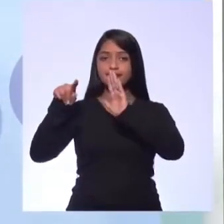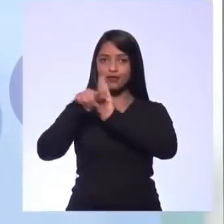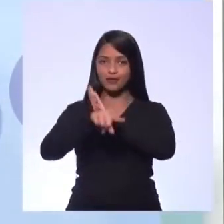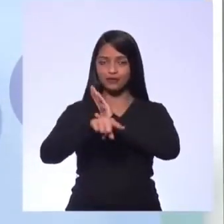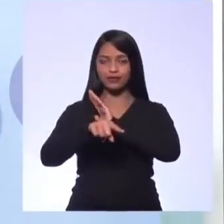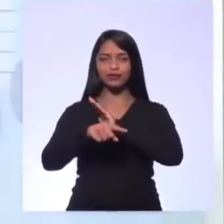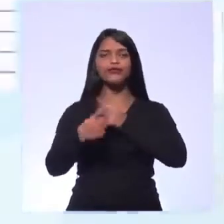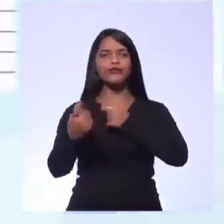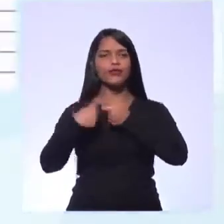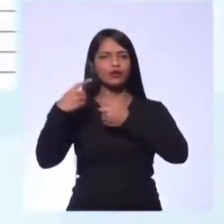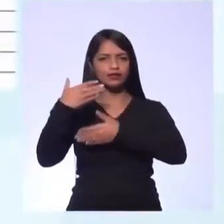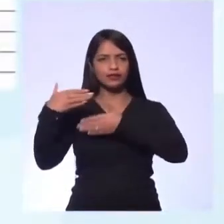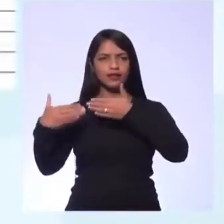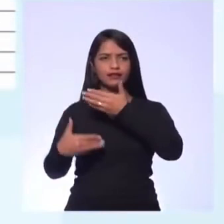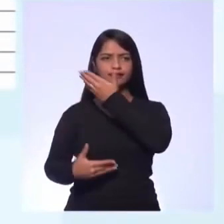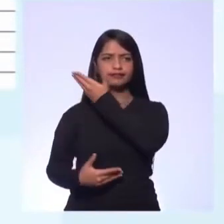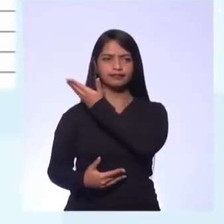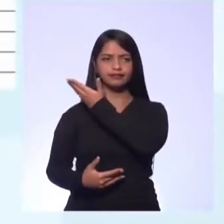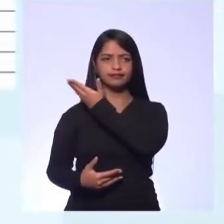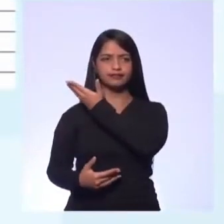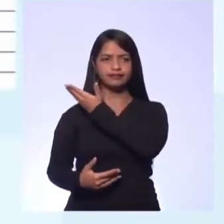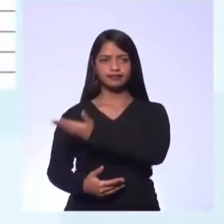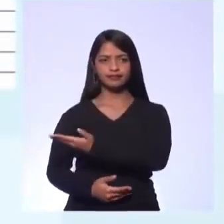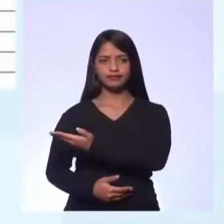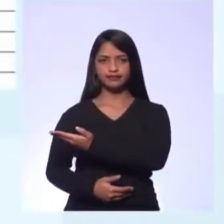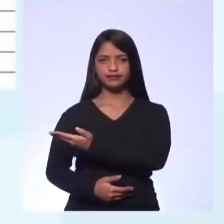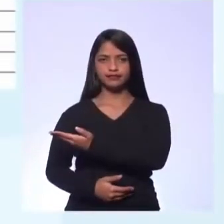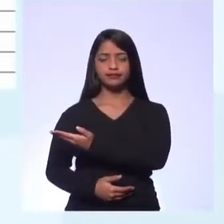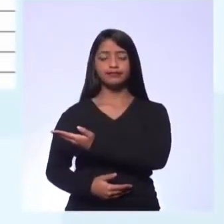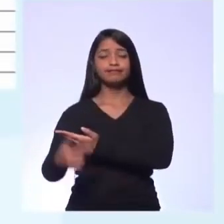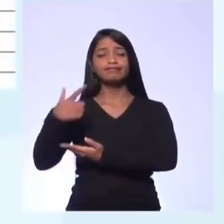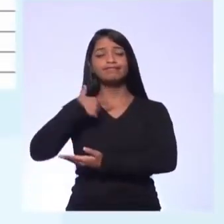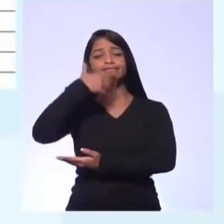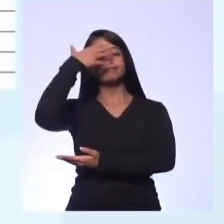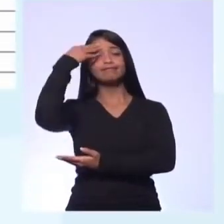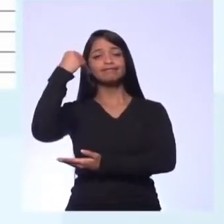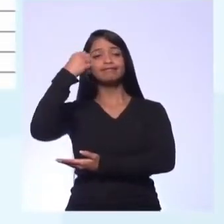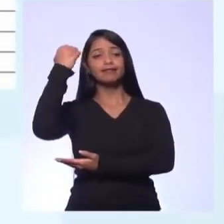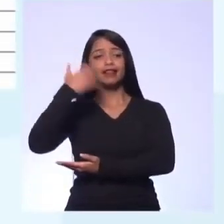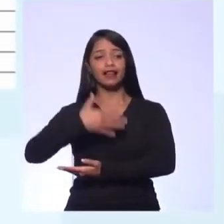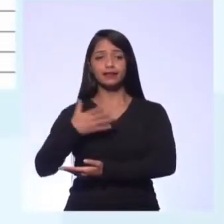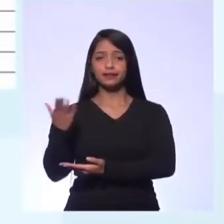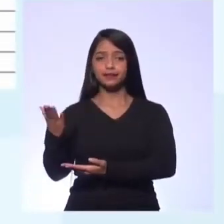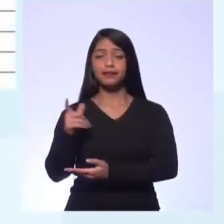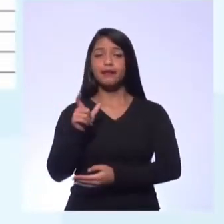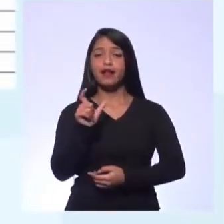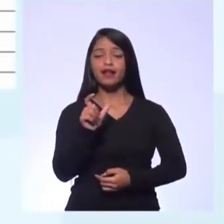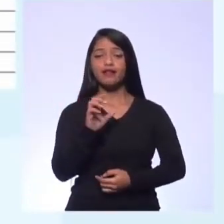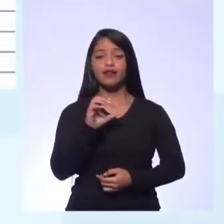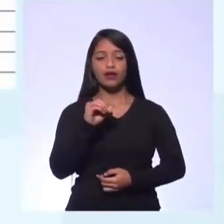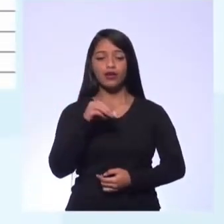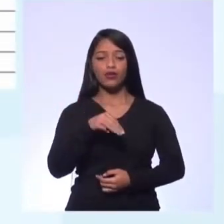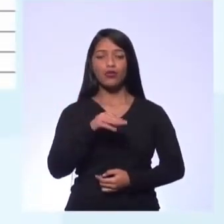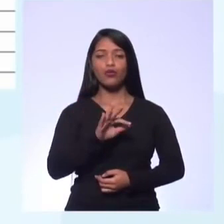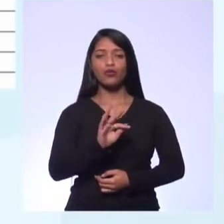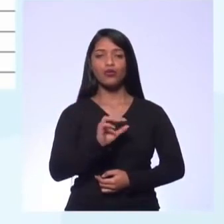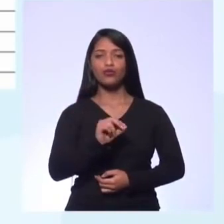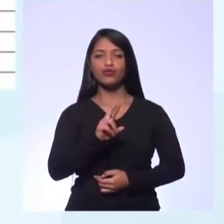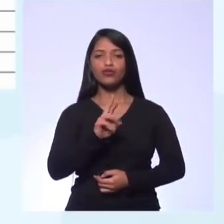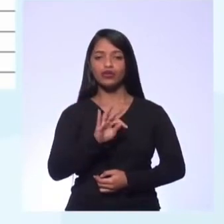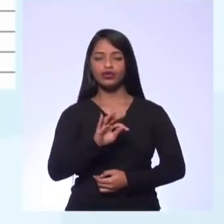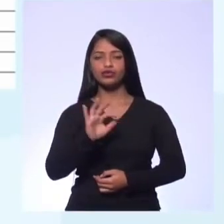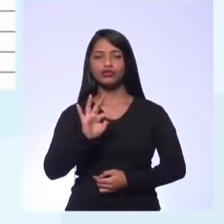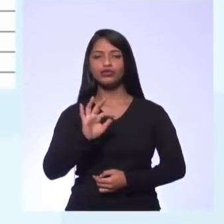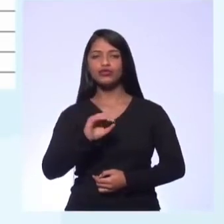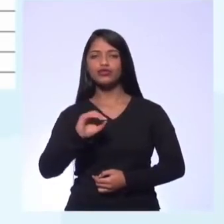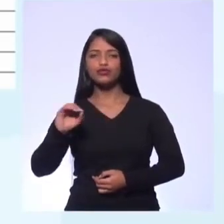ali, do you have any comfort food? Esqueci de explicar esse conceito. Comfort food, comfort quer dizer conforto, né? Comfort food